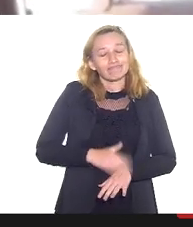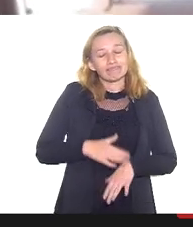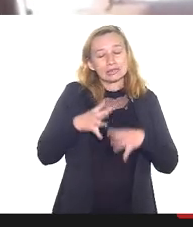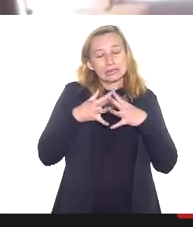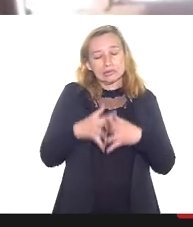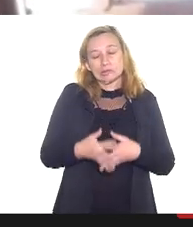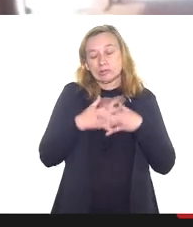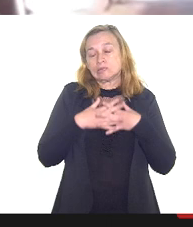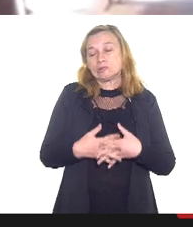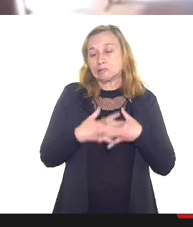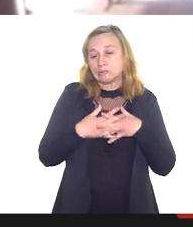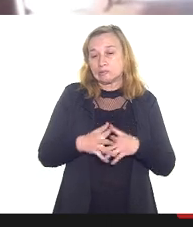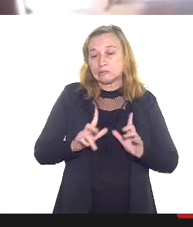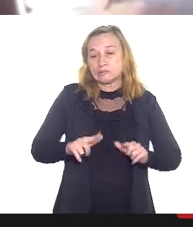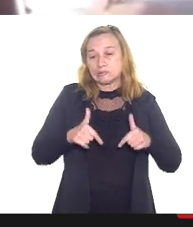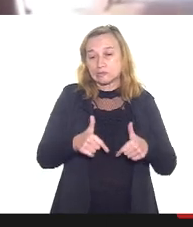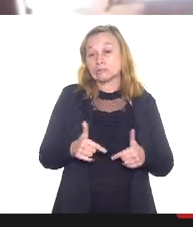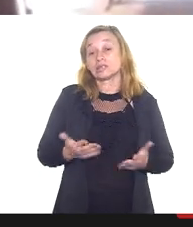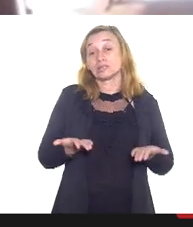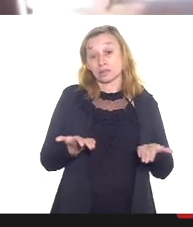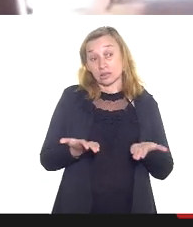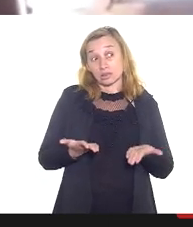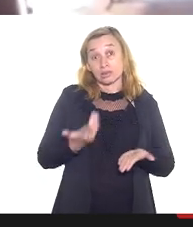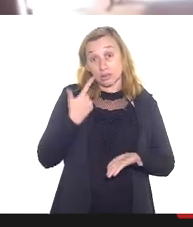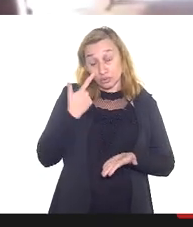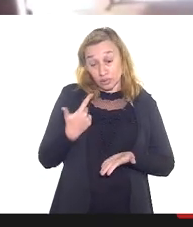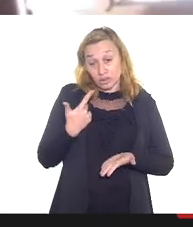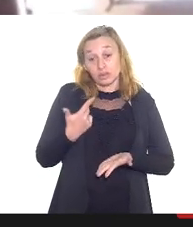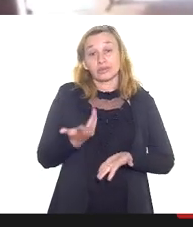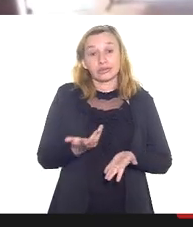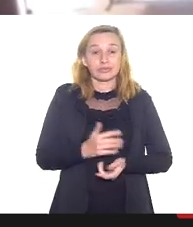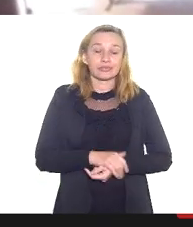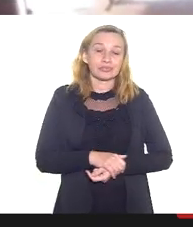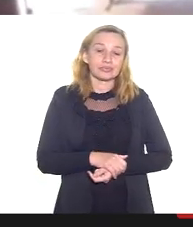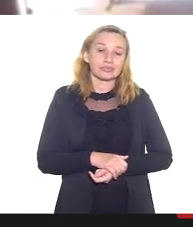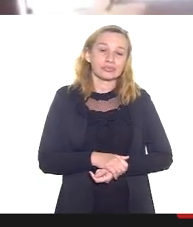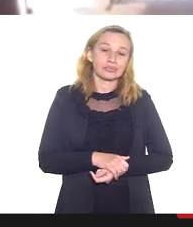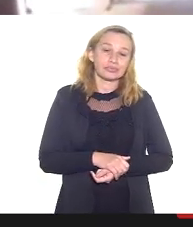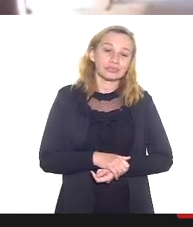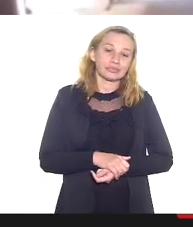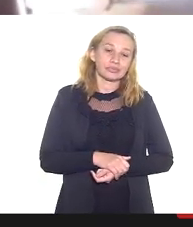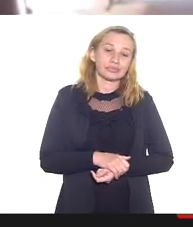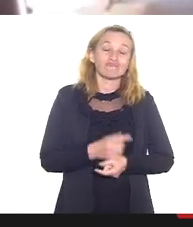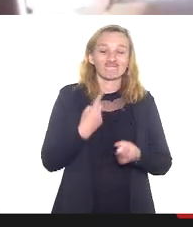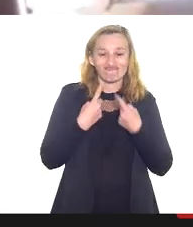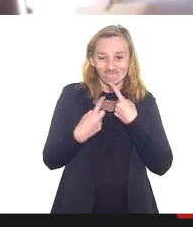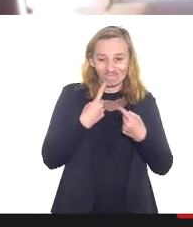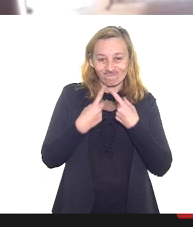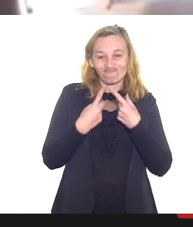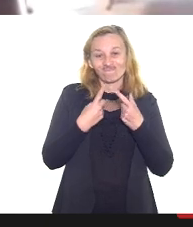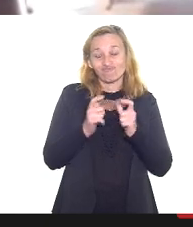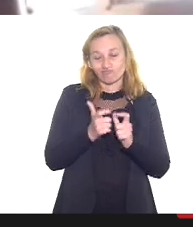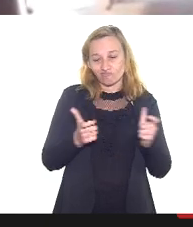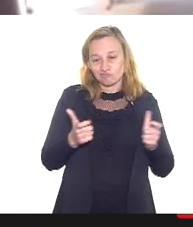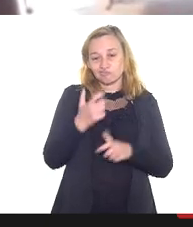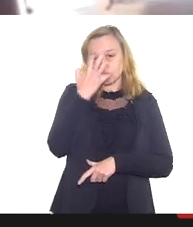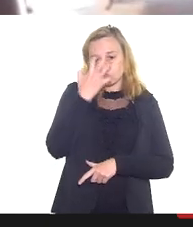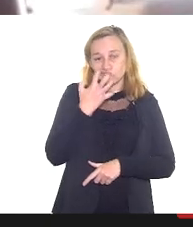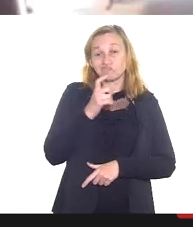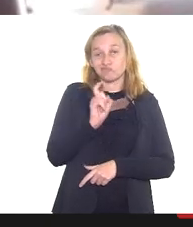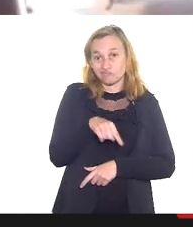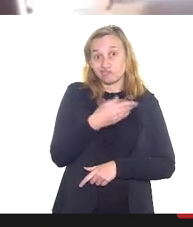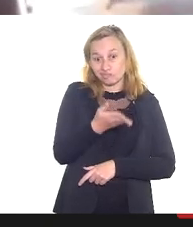complicada essas ações, ao meu ver, aligeradas, de dar conta de uma discussão que é muito séria, né, e